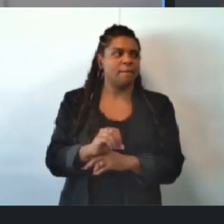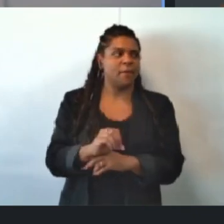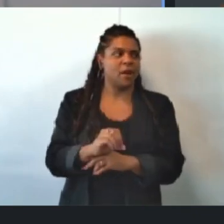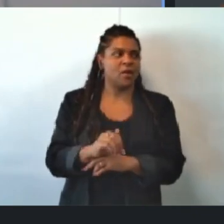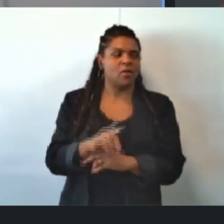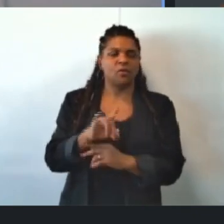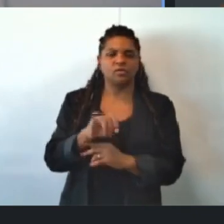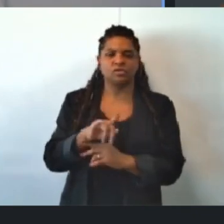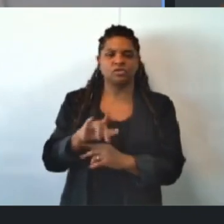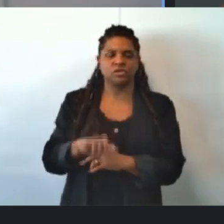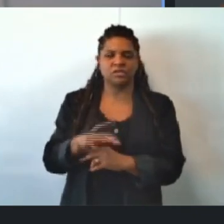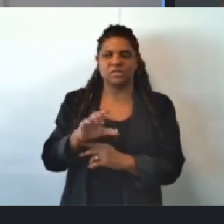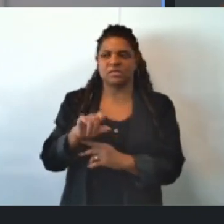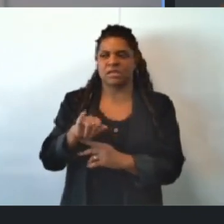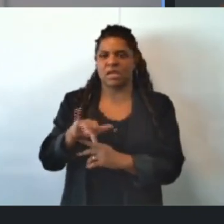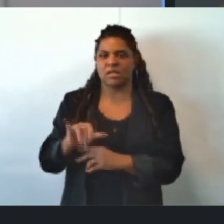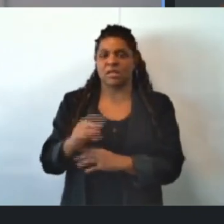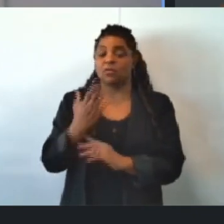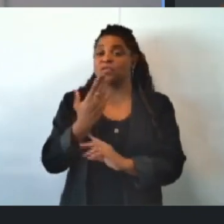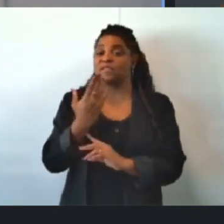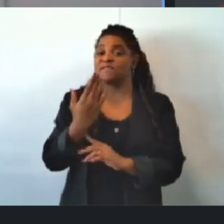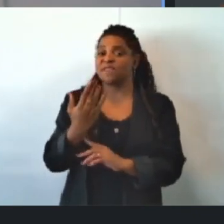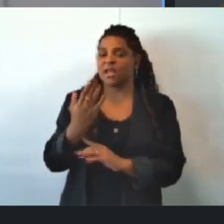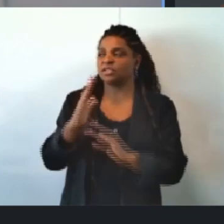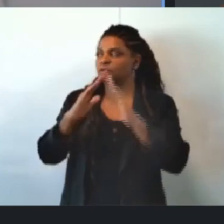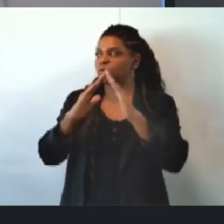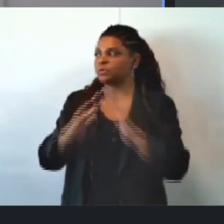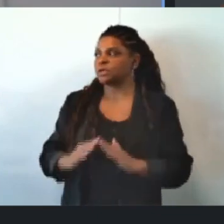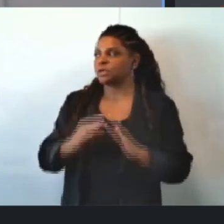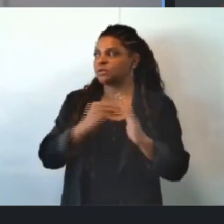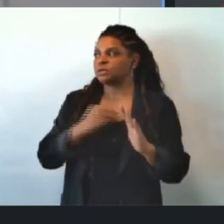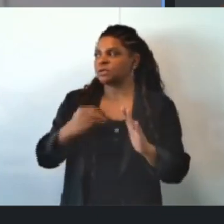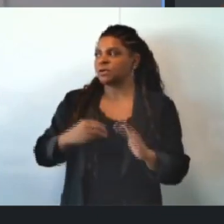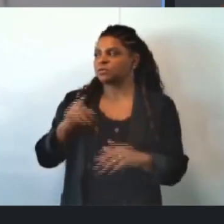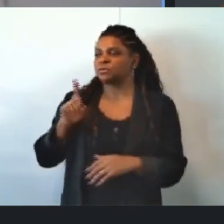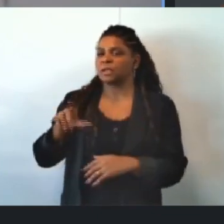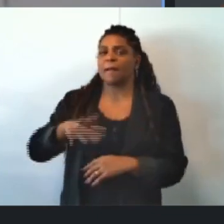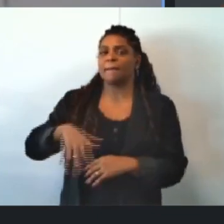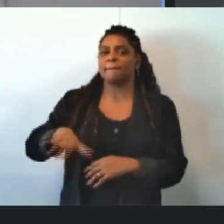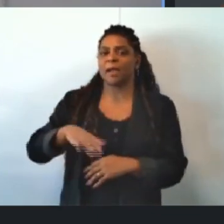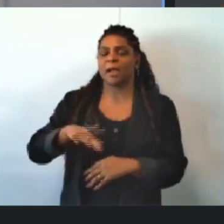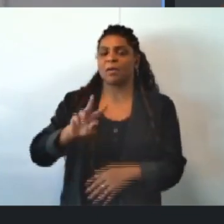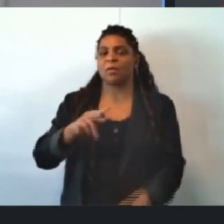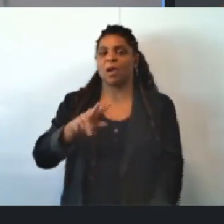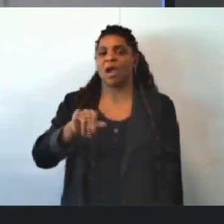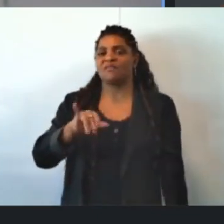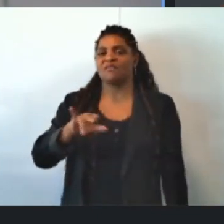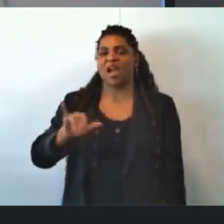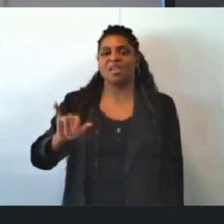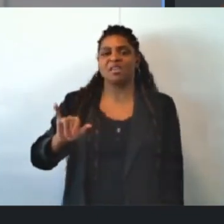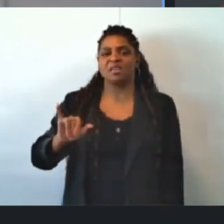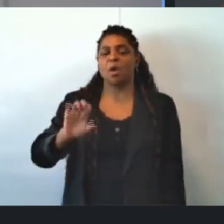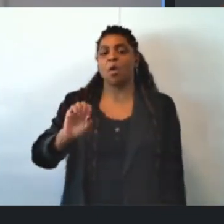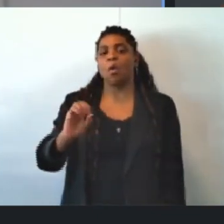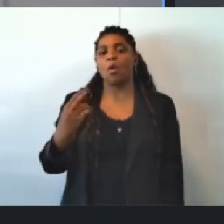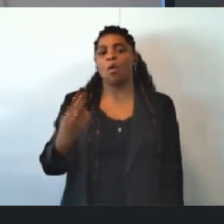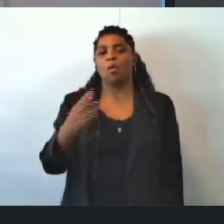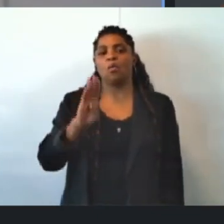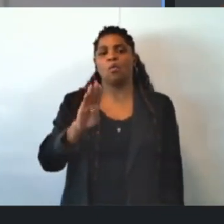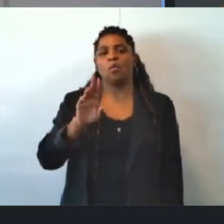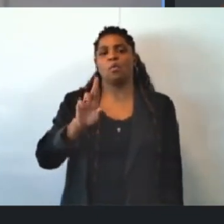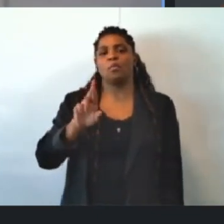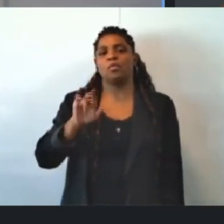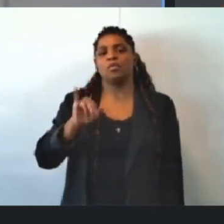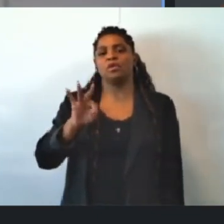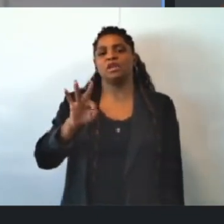em frente ao Centro de Saúde de Avaí, no bairro Buritis, ou no bairro Avaí, né? Autoria minha, vereador